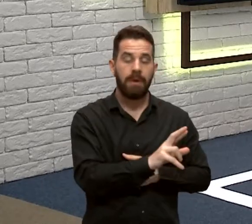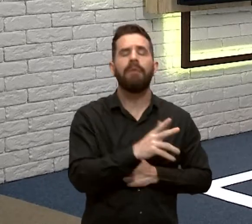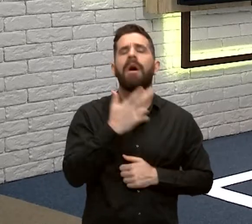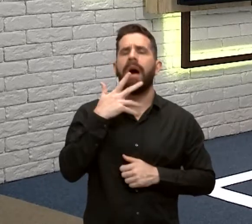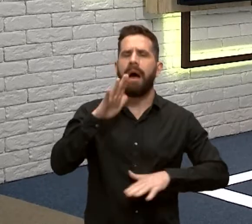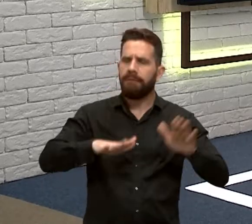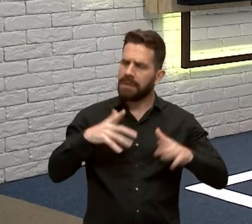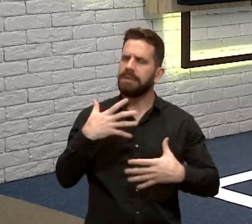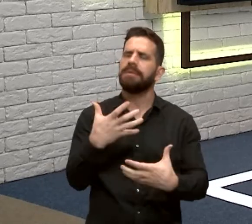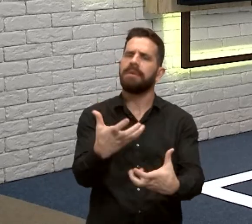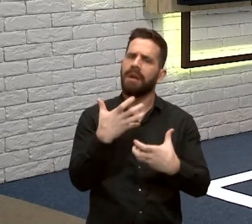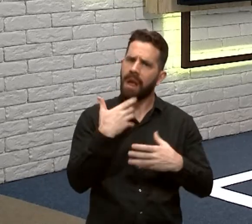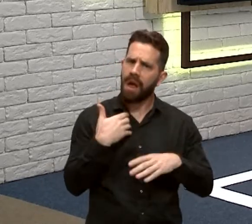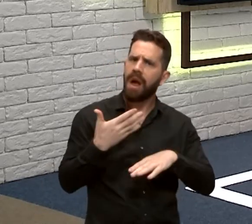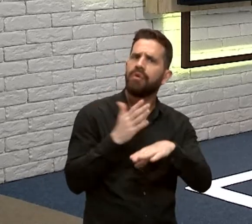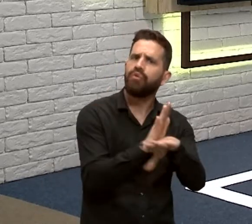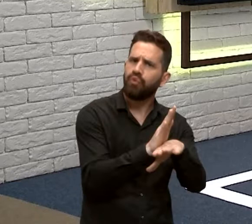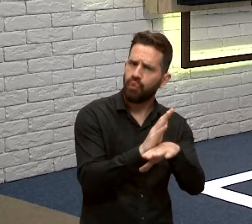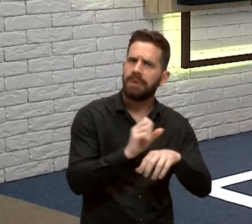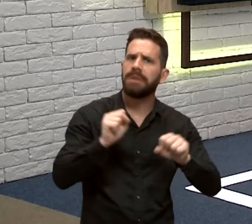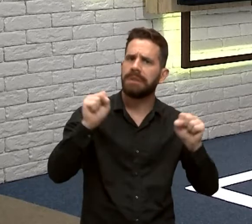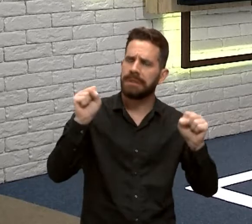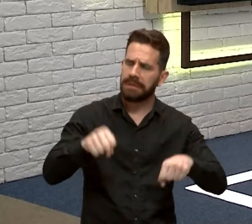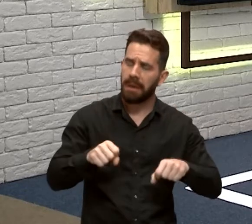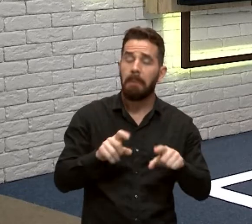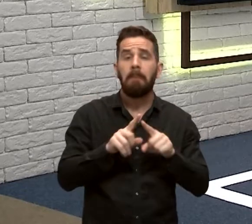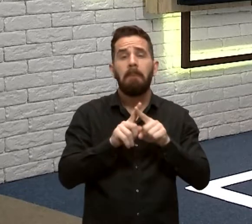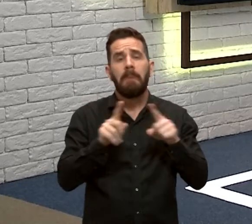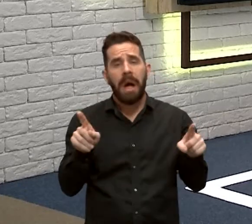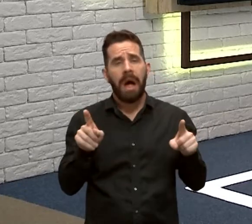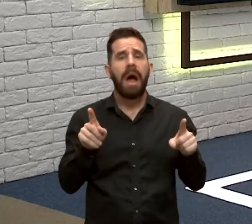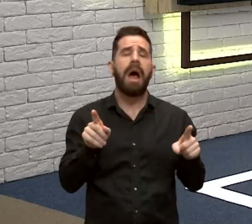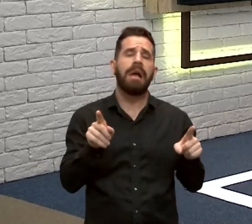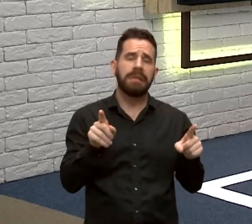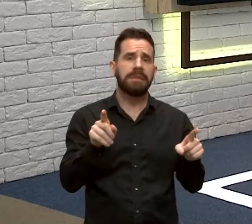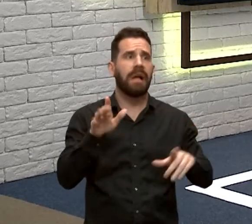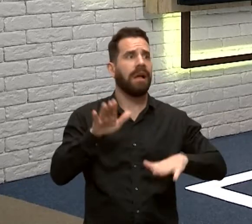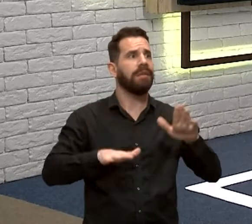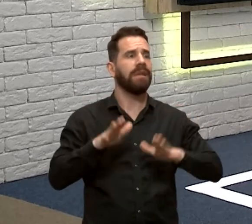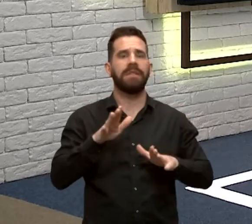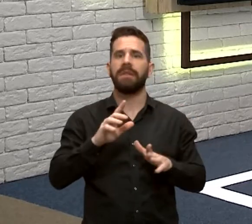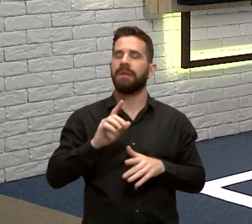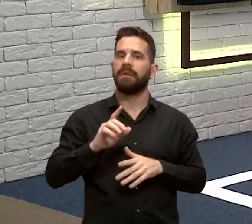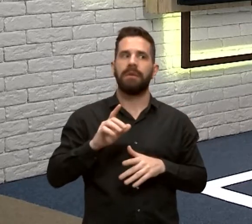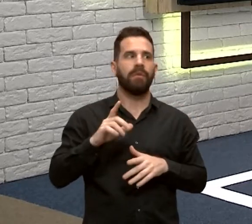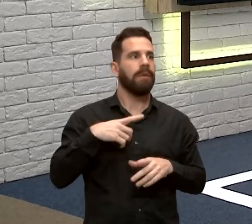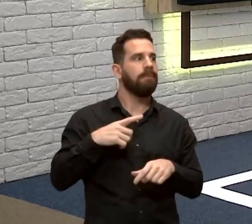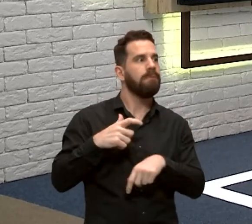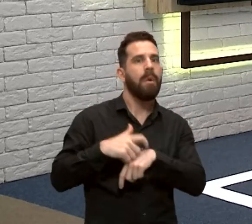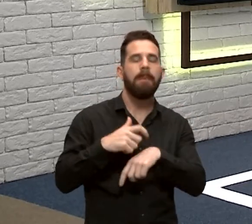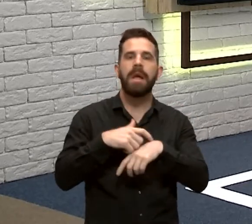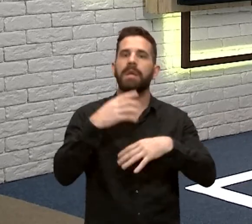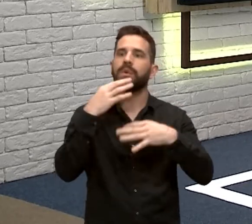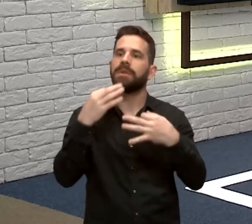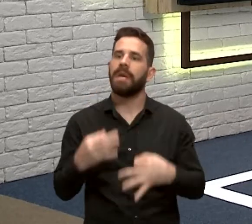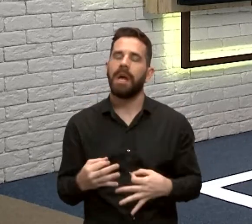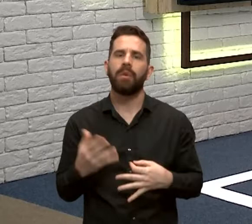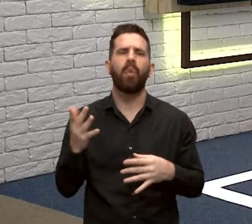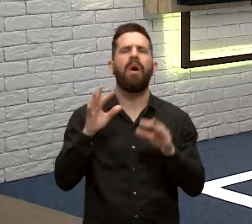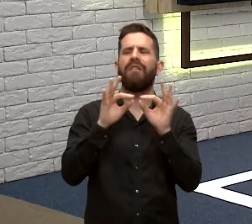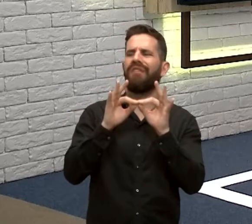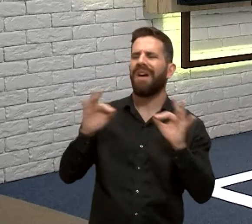vezes a gente quer ajudar, mas muitas vezes não encontramos a maneira correta ali, quais frases utilizar, por